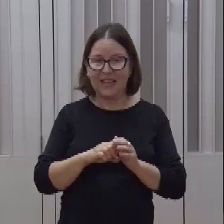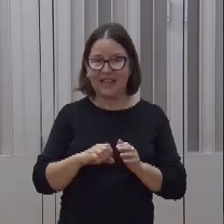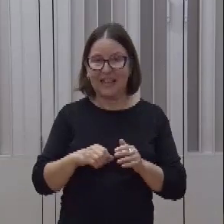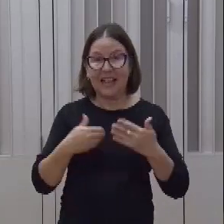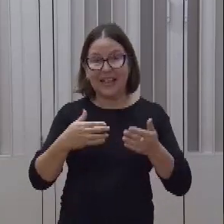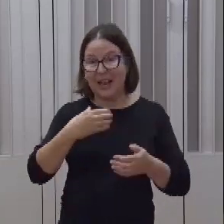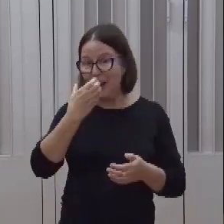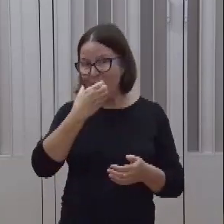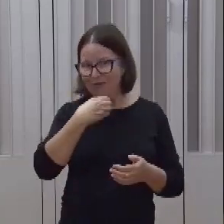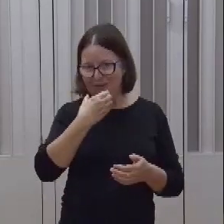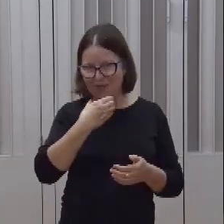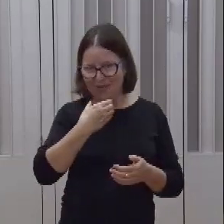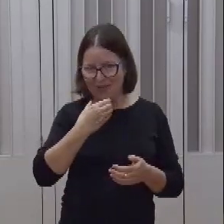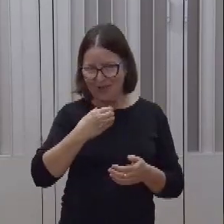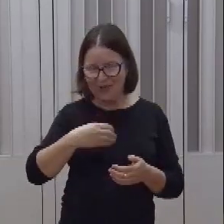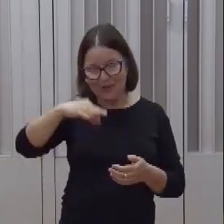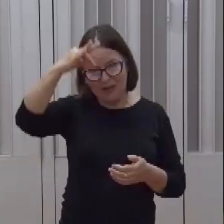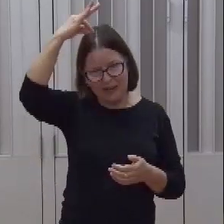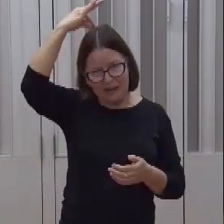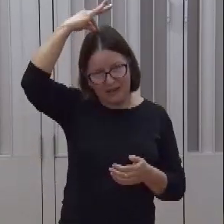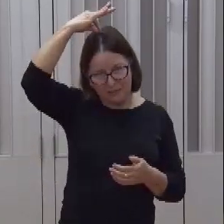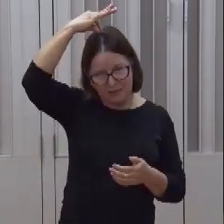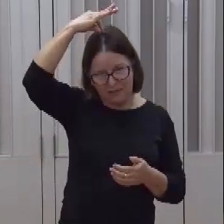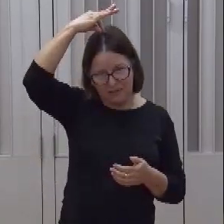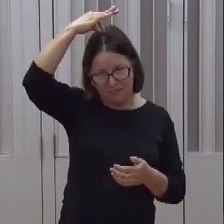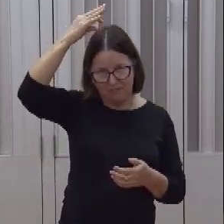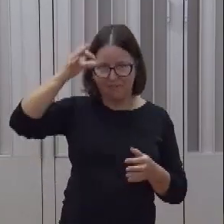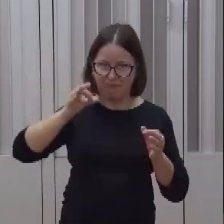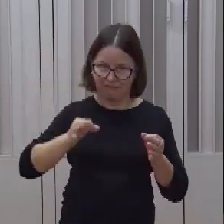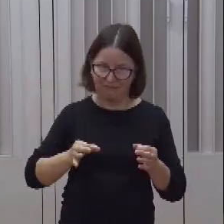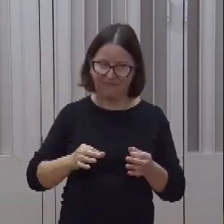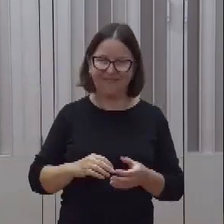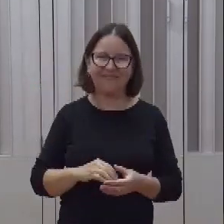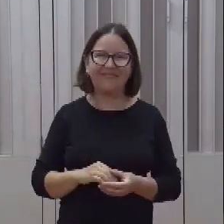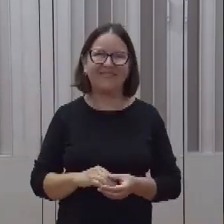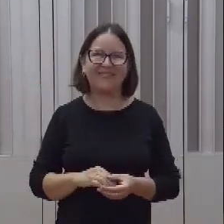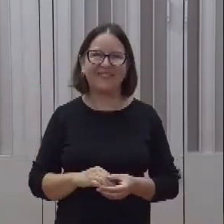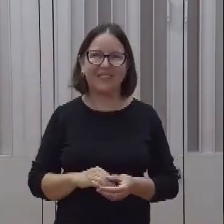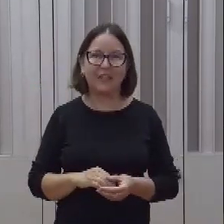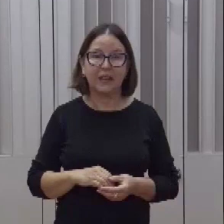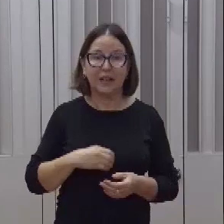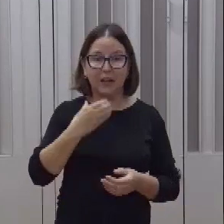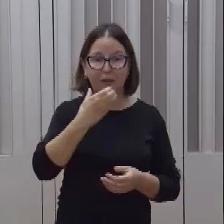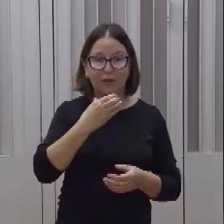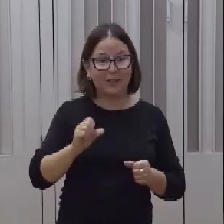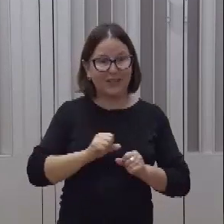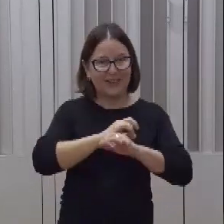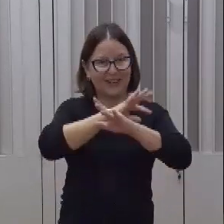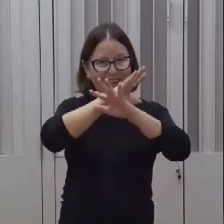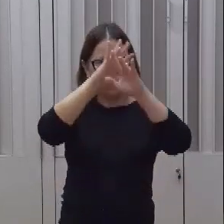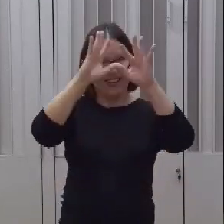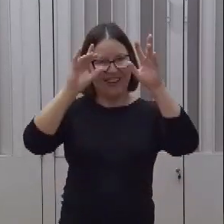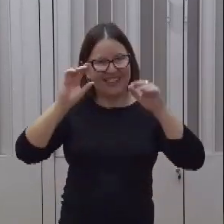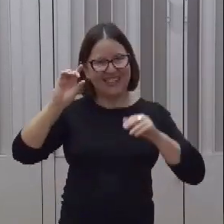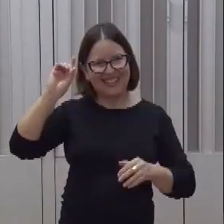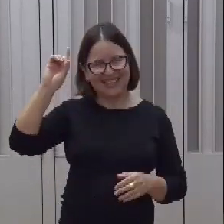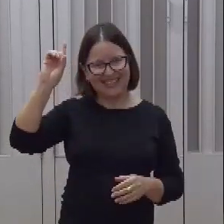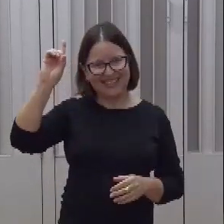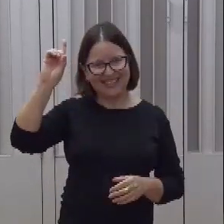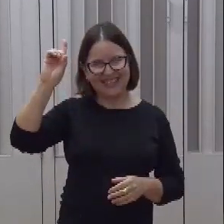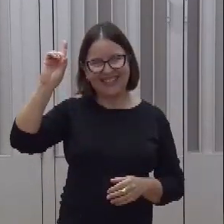Nós vamos frutificar com frutos espirituais, com frutos que glorifiquem a Deus.